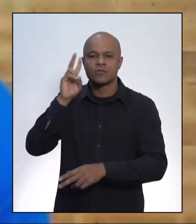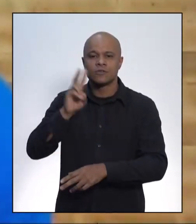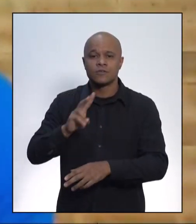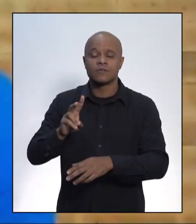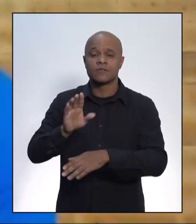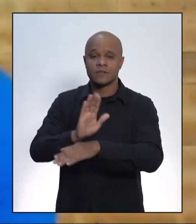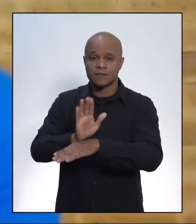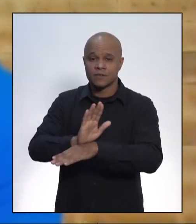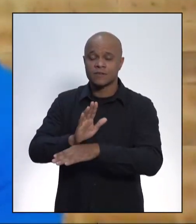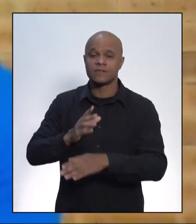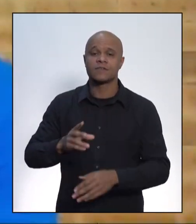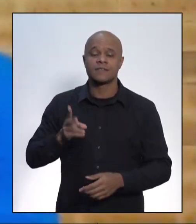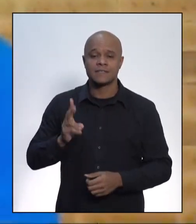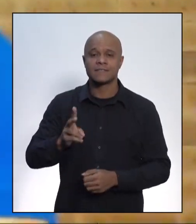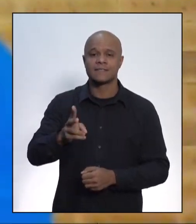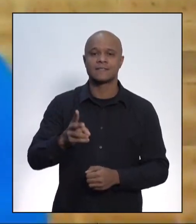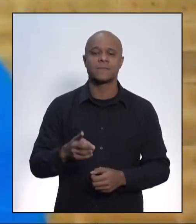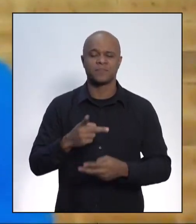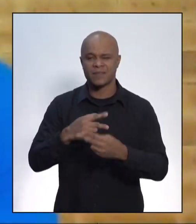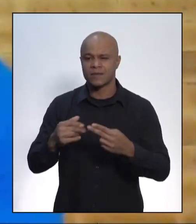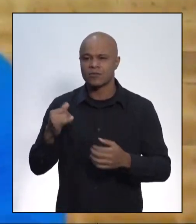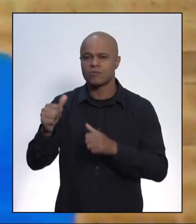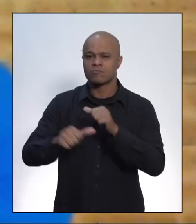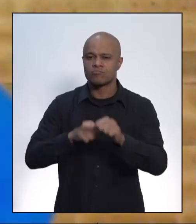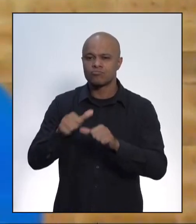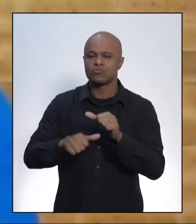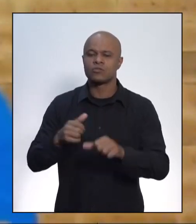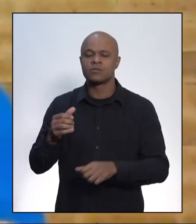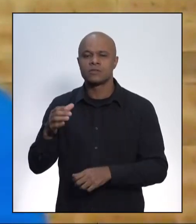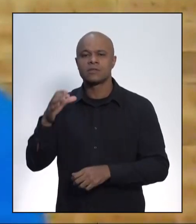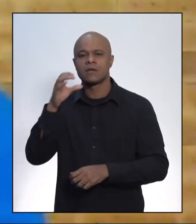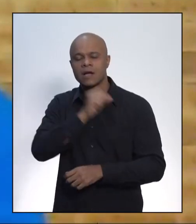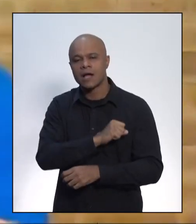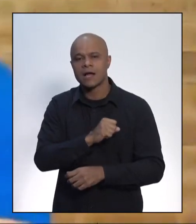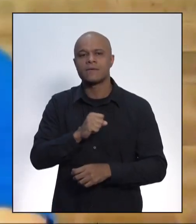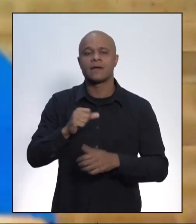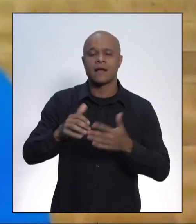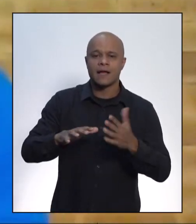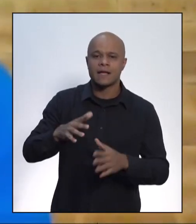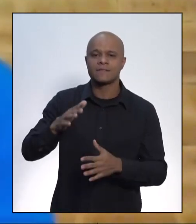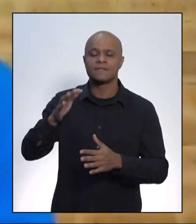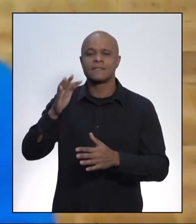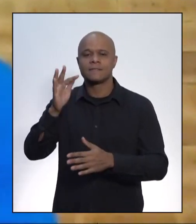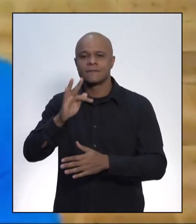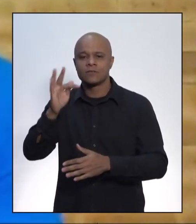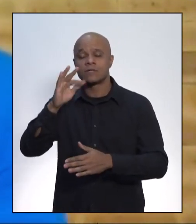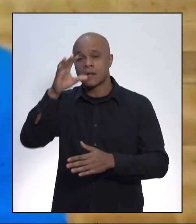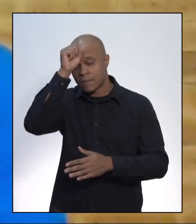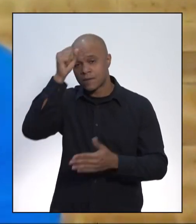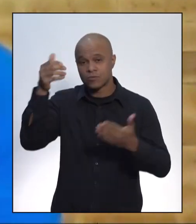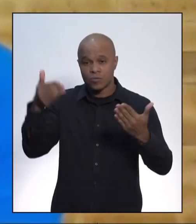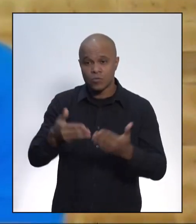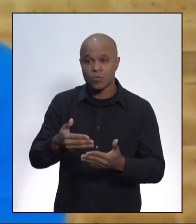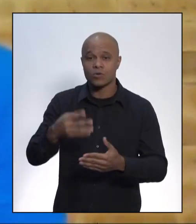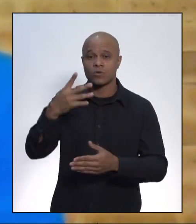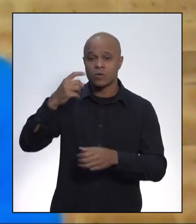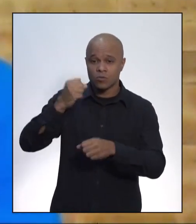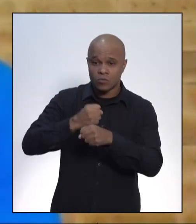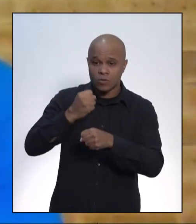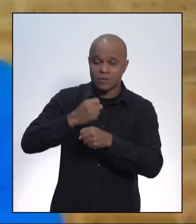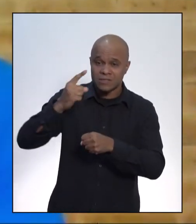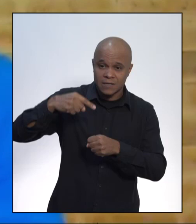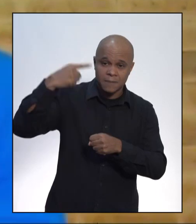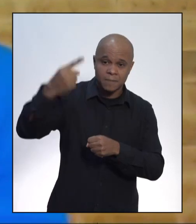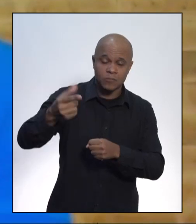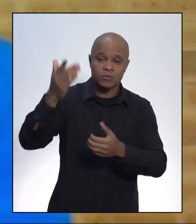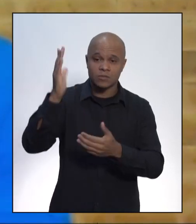isso para o resto da vida, tá? As coisas estão mudando muito rápido, talvez o que você vai aprender na faculdade hoje, daqui 2, 3 anos, já não vai ser mais relevante